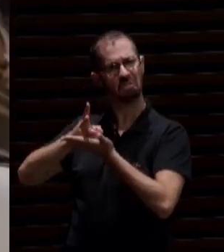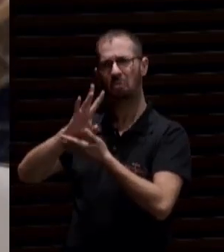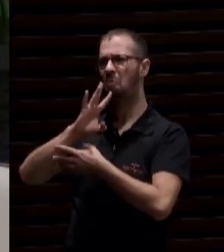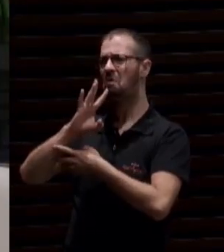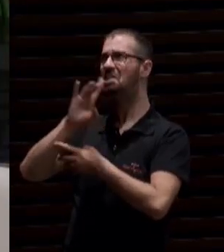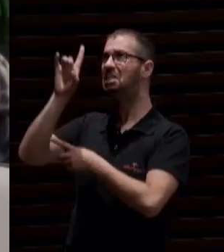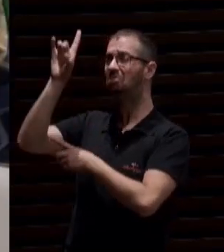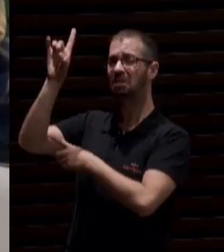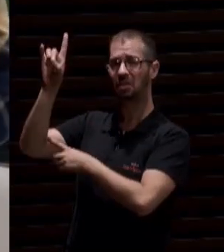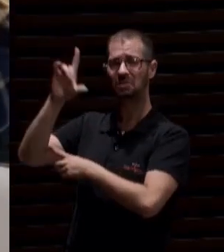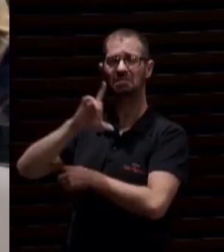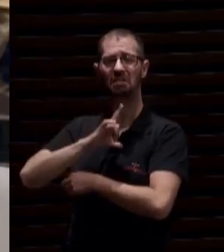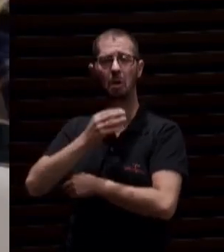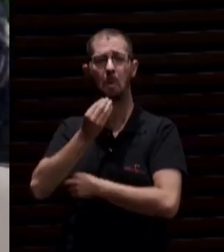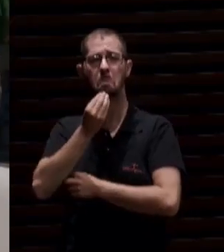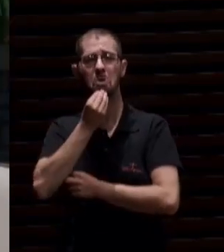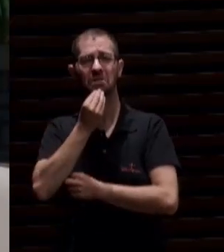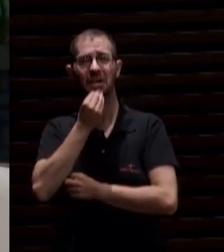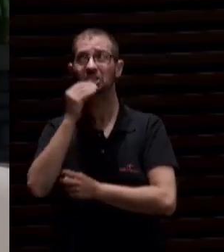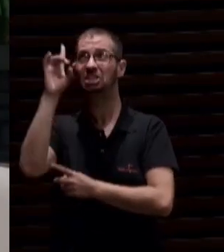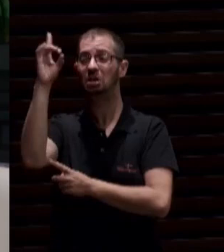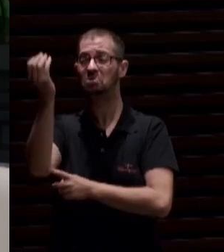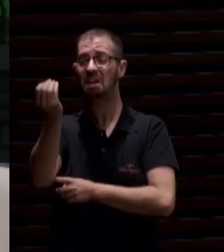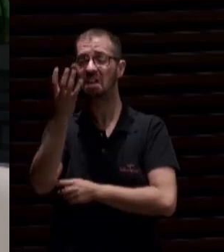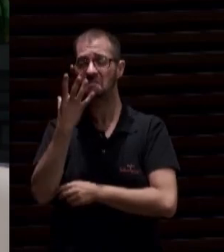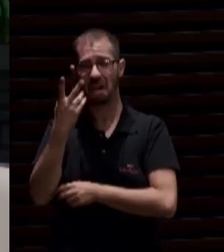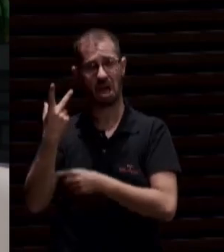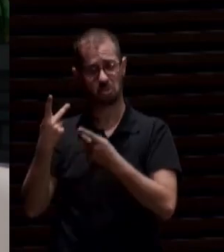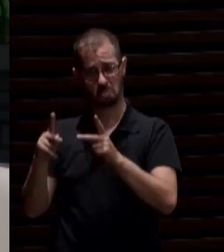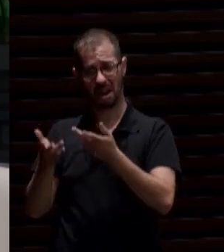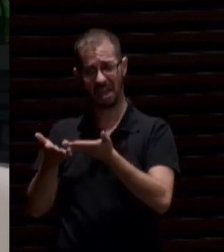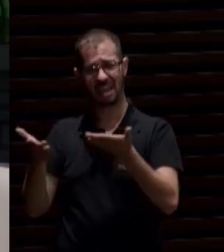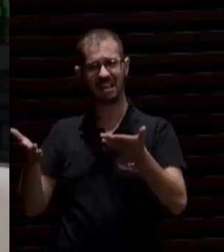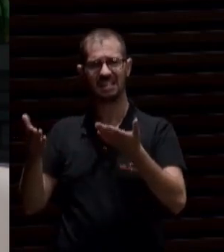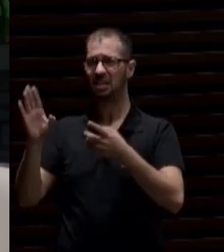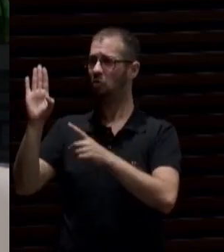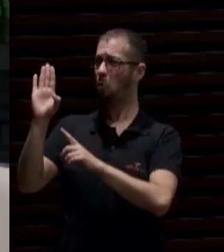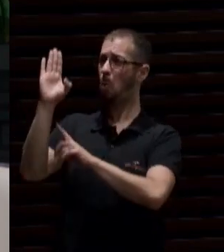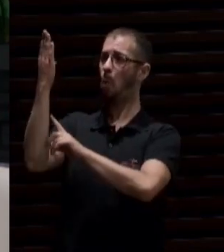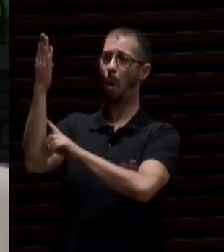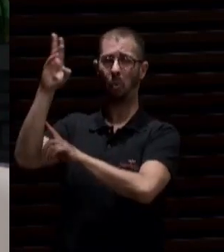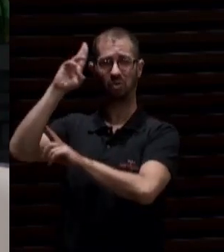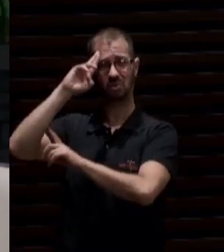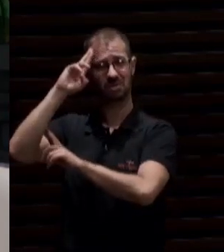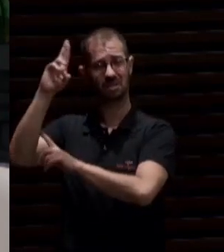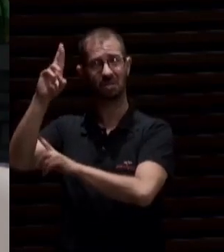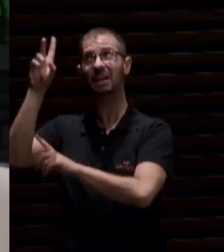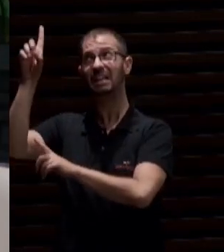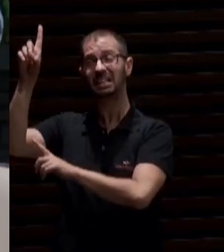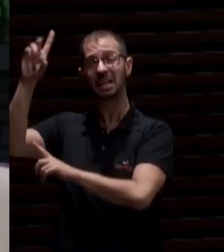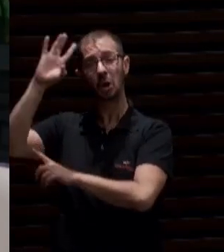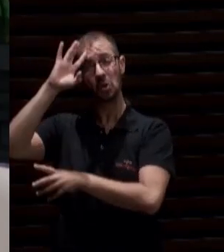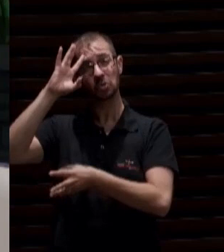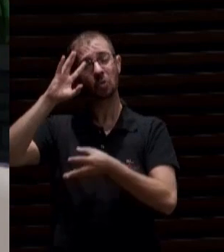sendo privilegiados por Deus ter se revelado a eles, eles que se viraram contra o Senhor. E Deus entende que